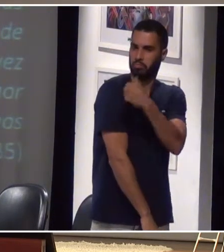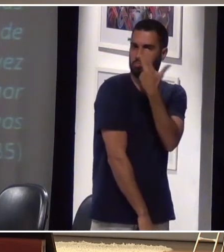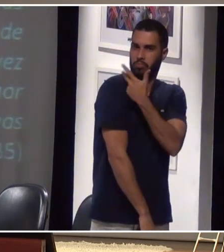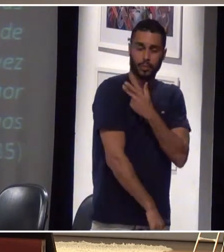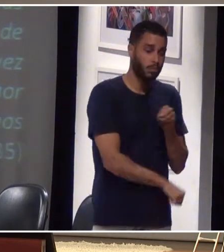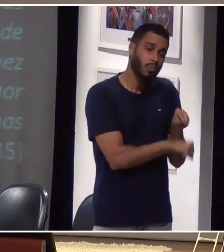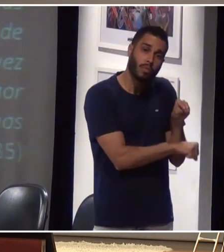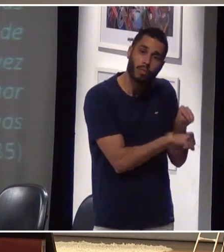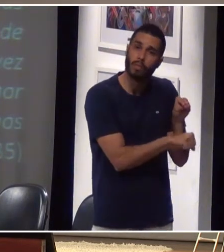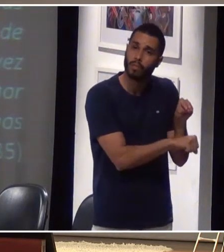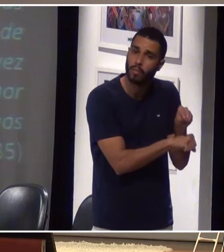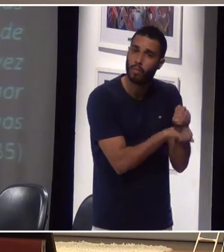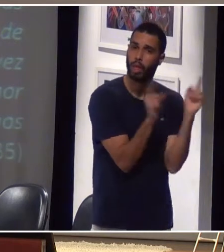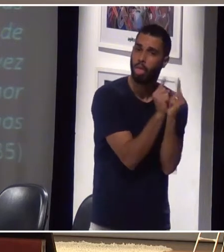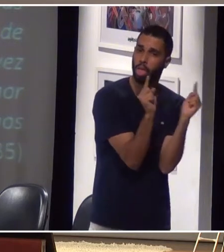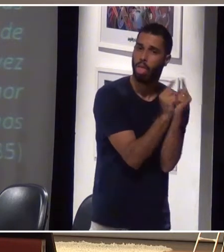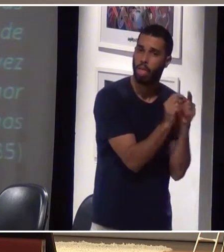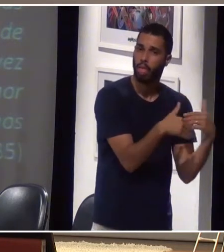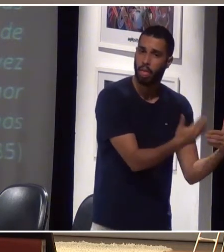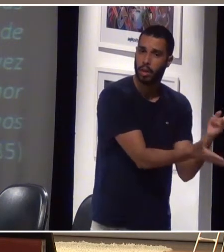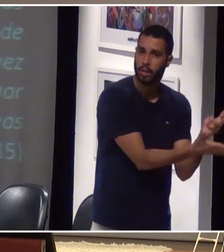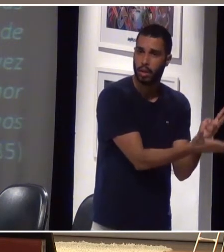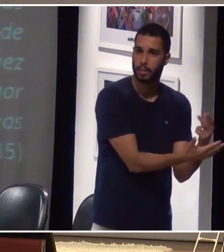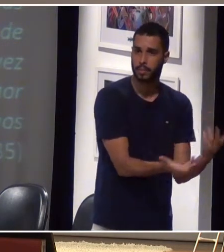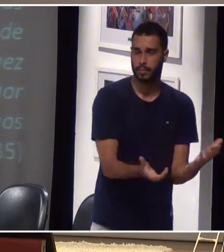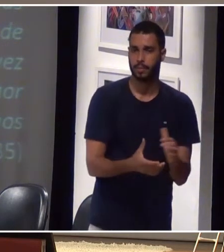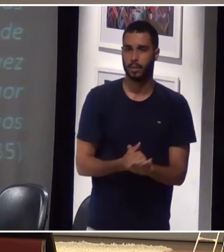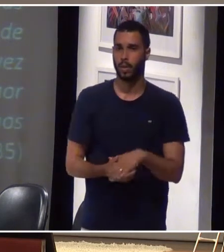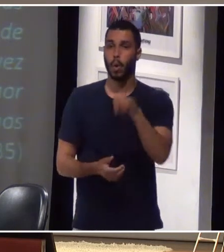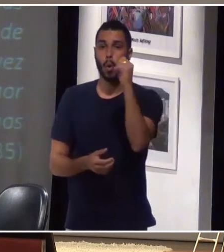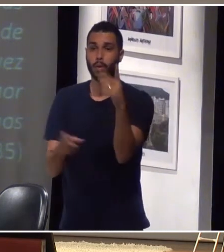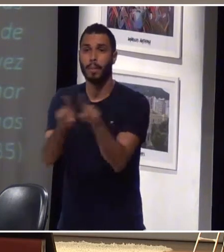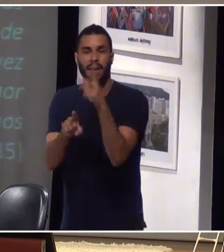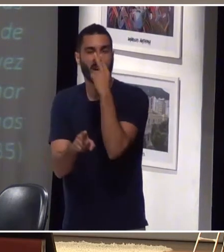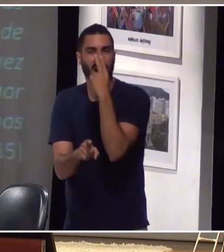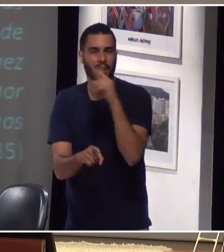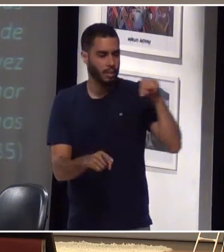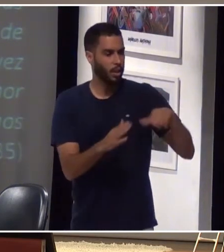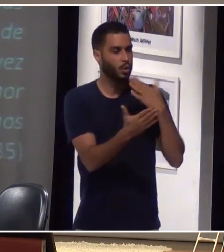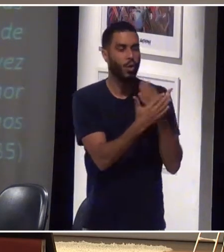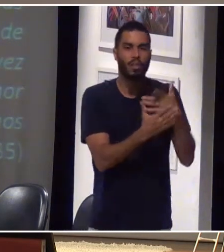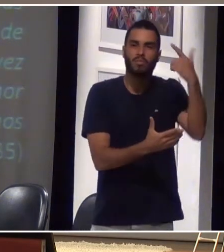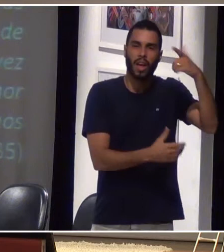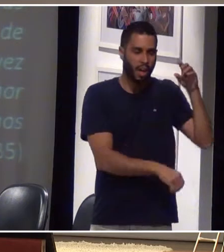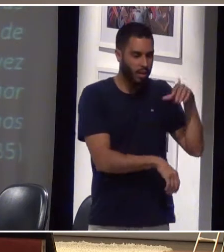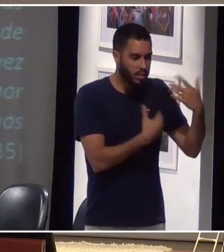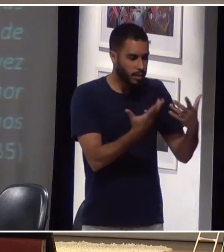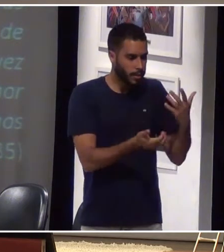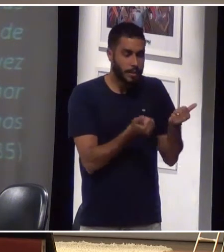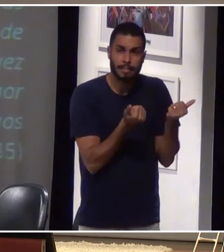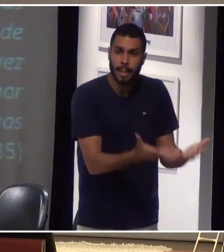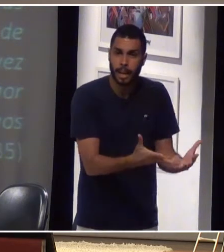claro, que se a gente dissesse as escolas de ensino médio não estão preparando os alunos surdos para a universidade. Bom, a gente está falando, nesse caso, especificamente